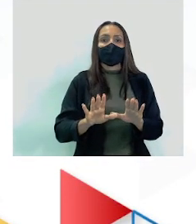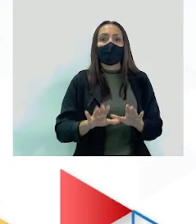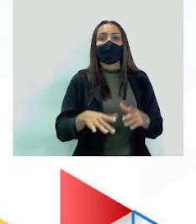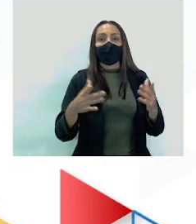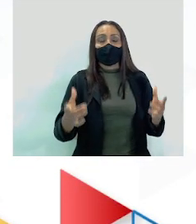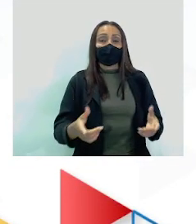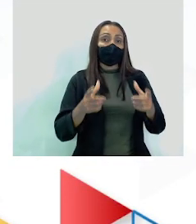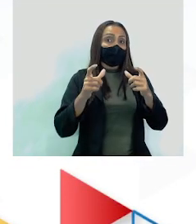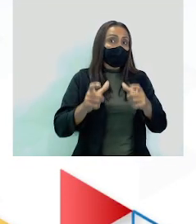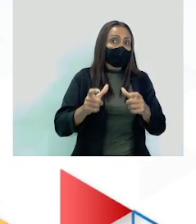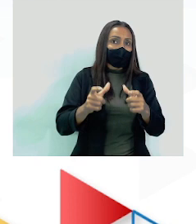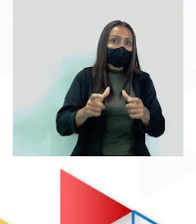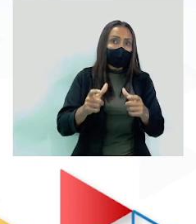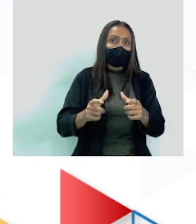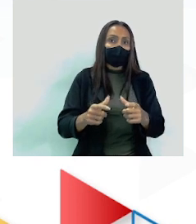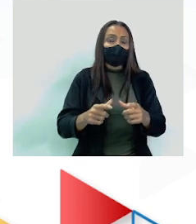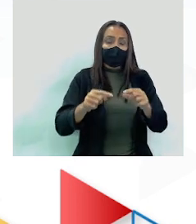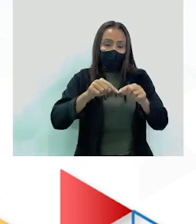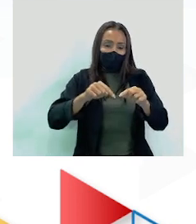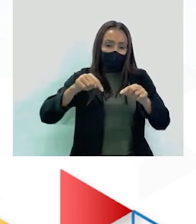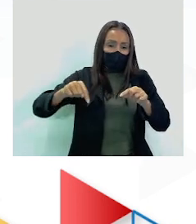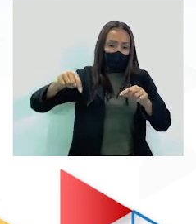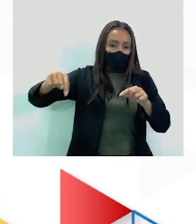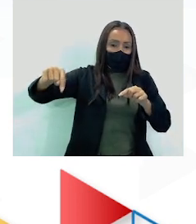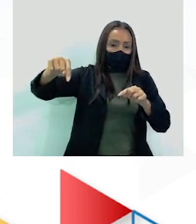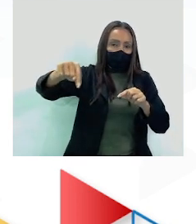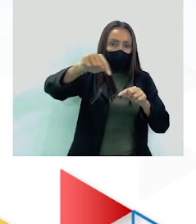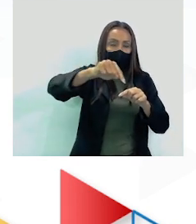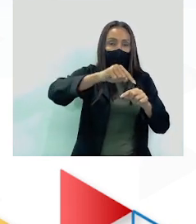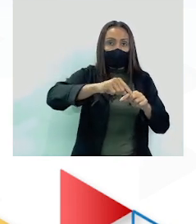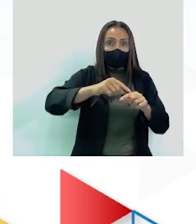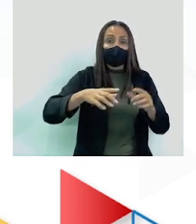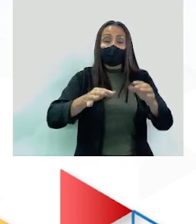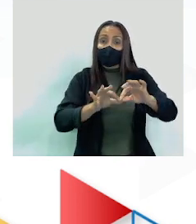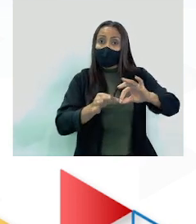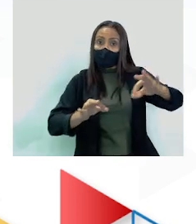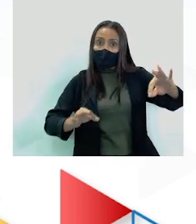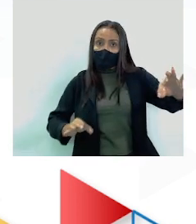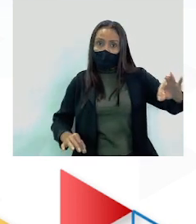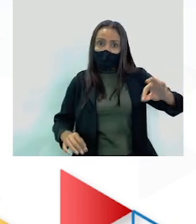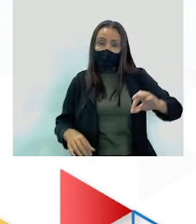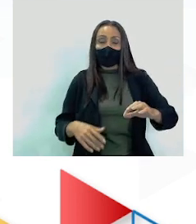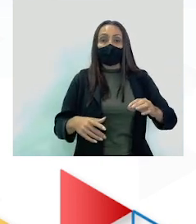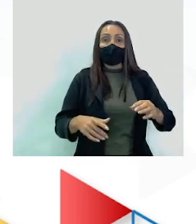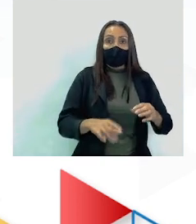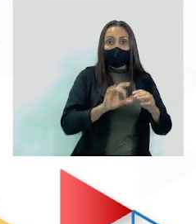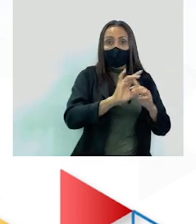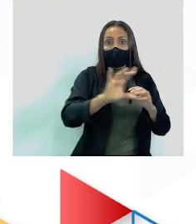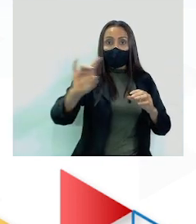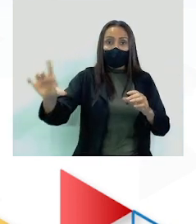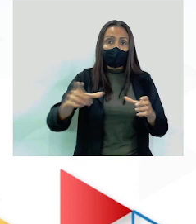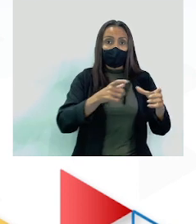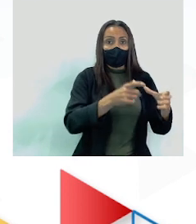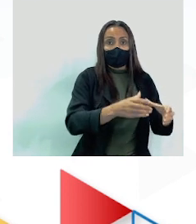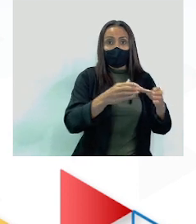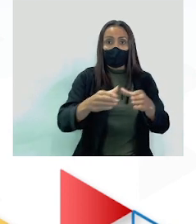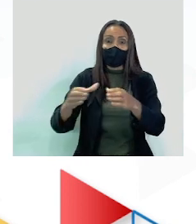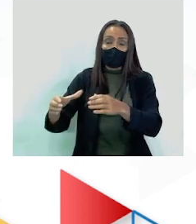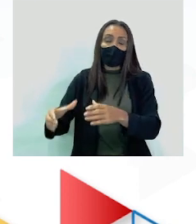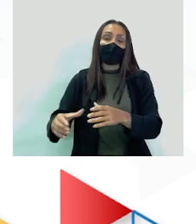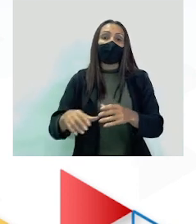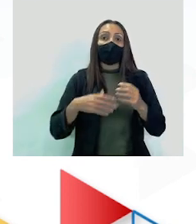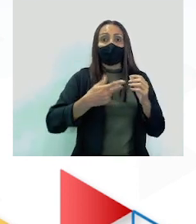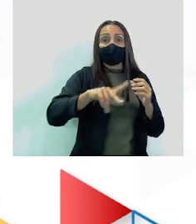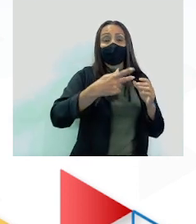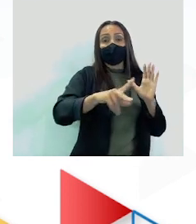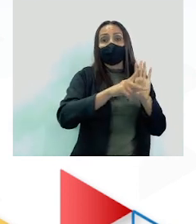local especificado, ou seja, sair de X até Y, e aí é uma distância longa, né, e cada grupo precisa levar os seus equipamentos e a sua alimentação,